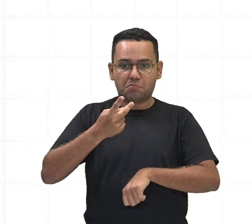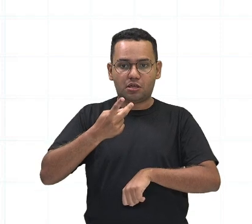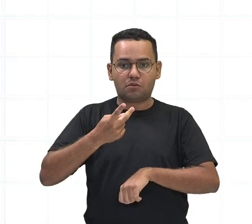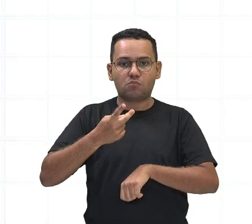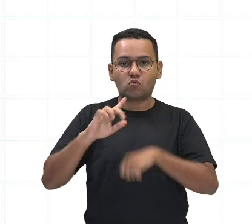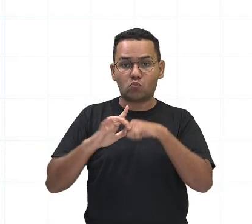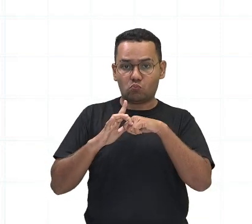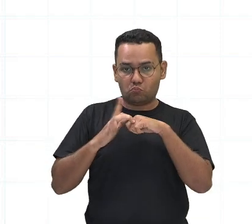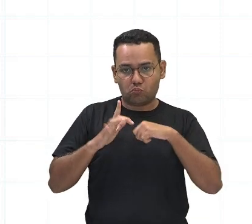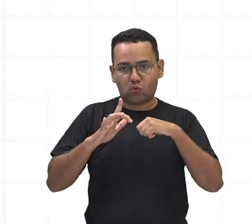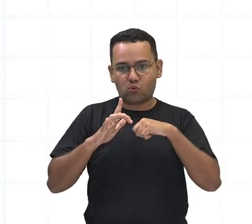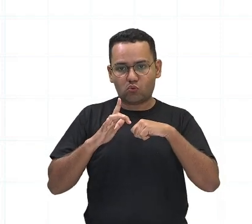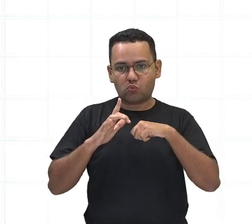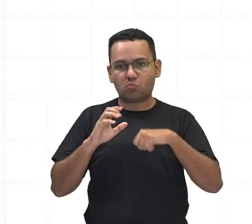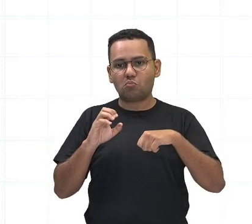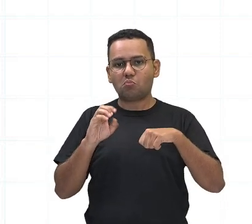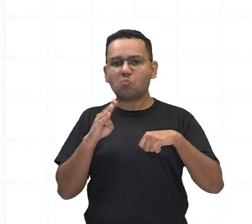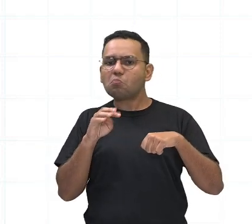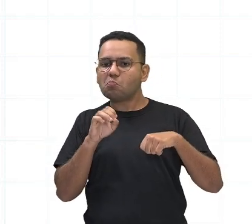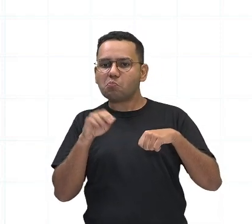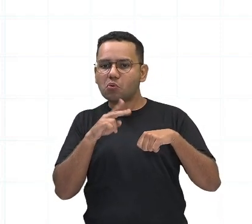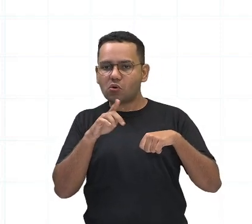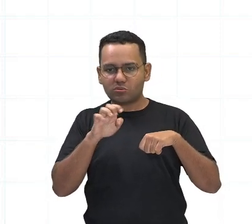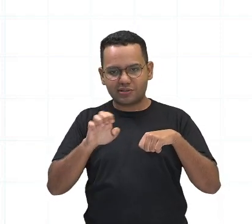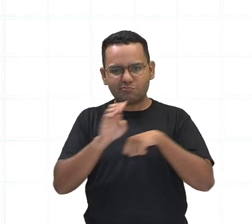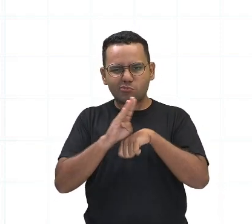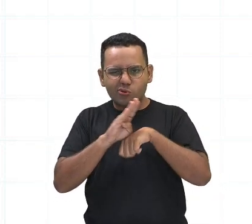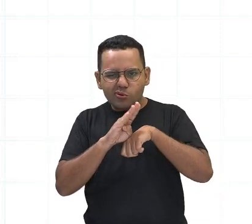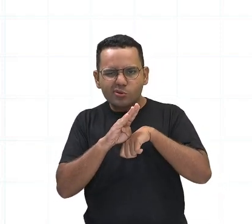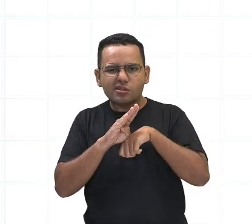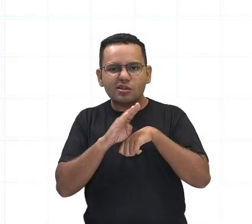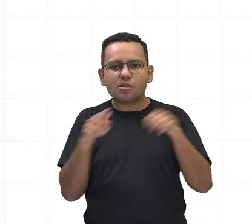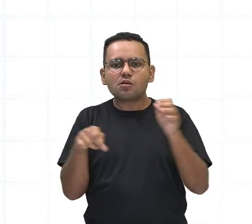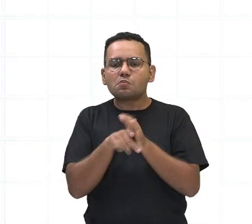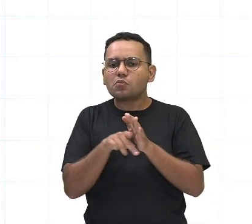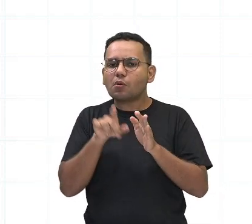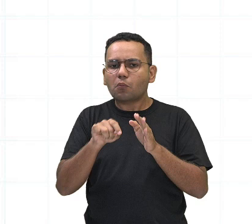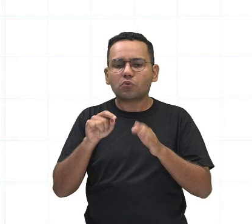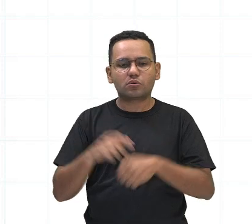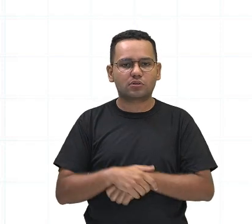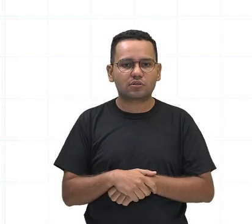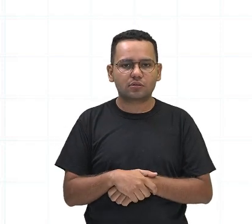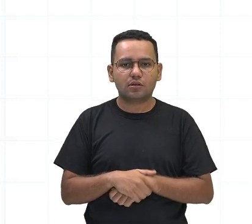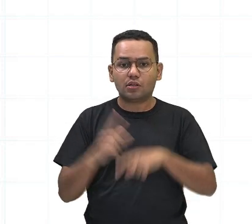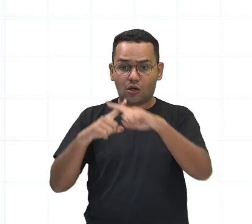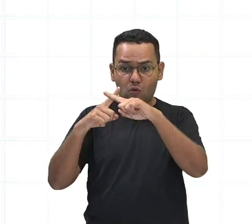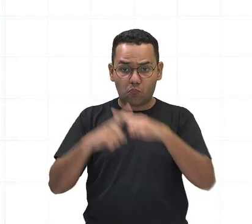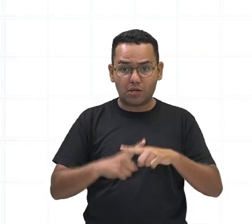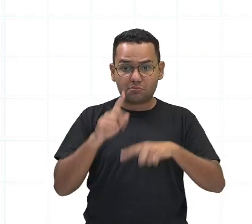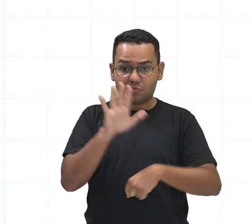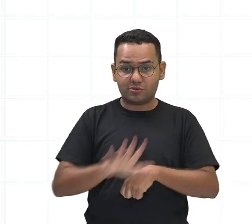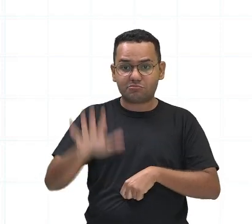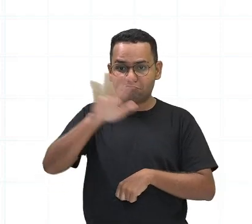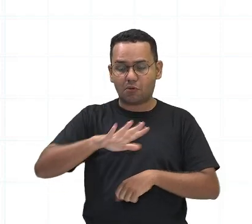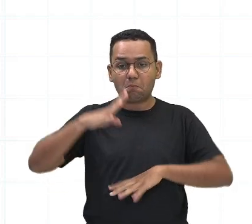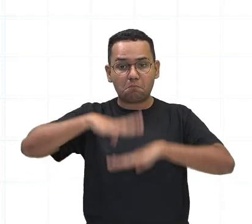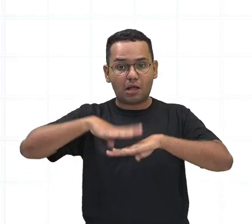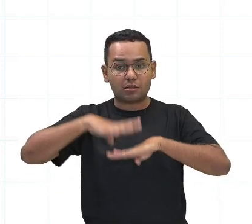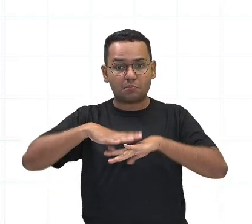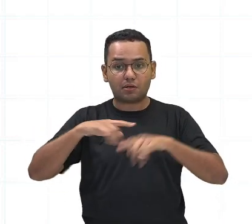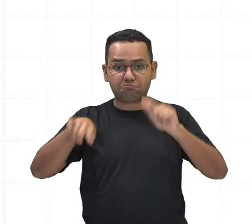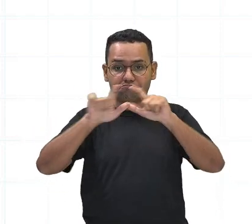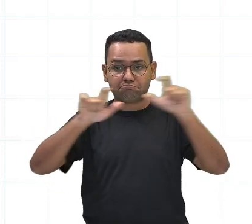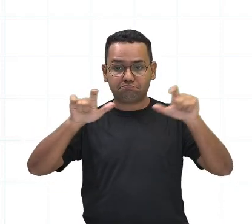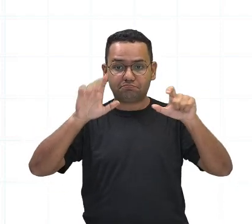Olimpíada Internacional de Matemática. Tá? Então, essa aí é a manchete que eu tenho, né, o título da minha